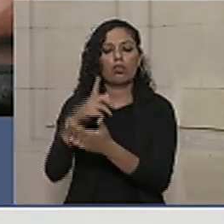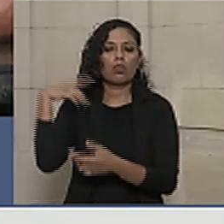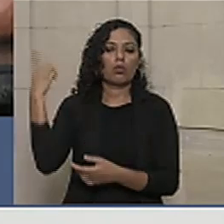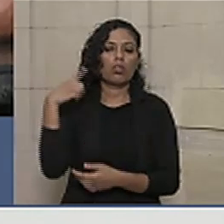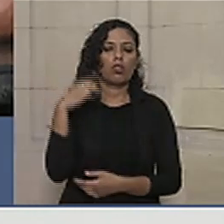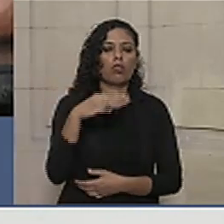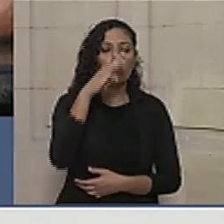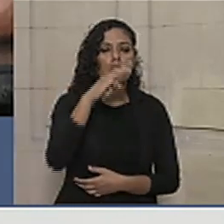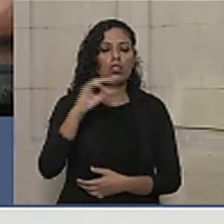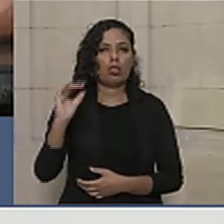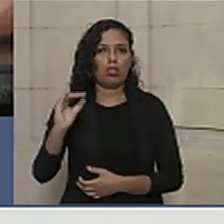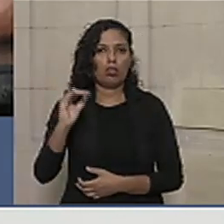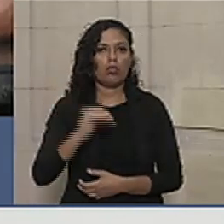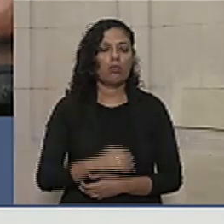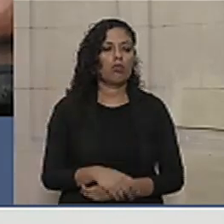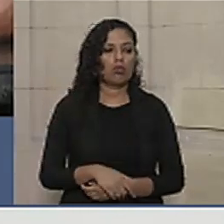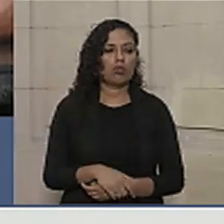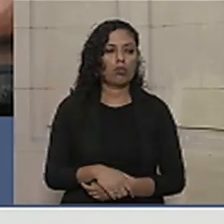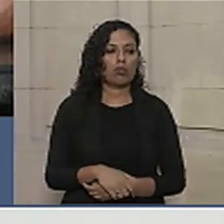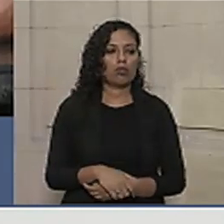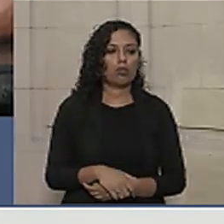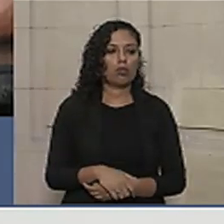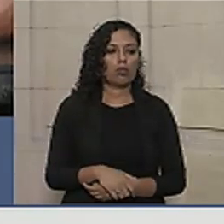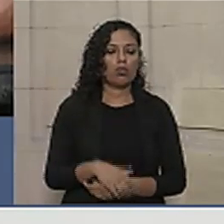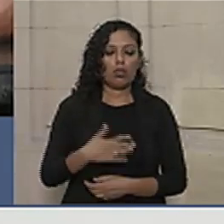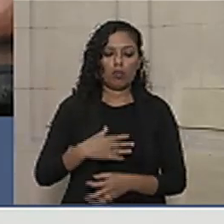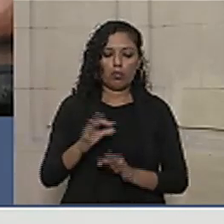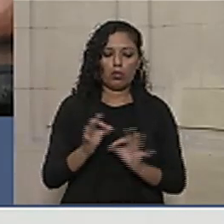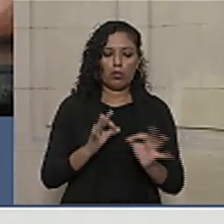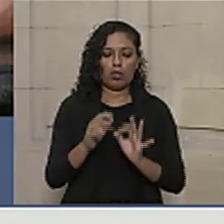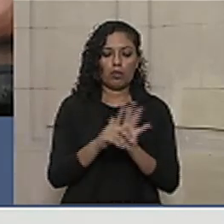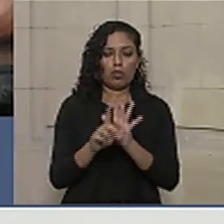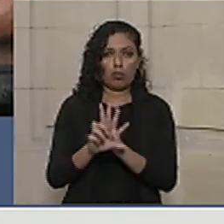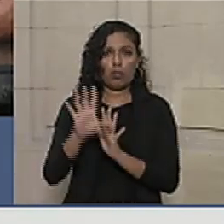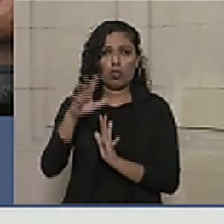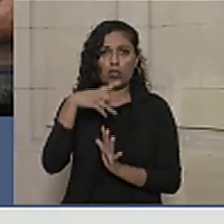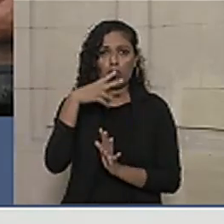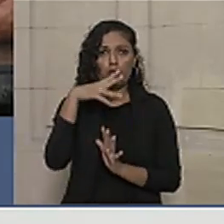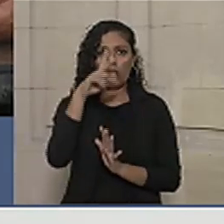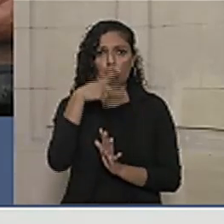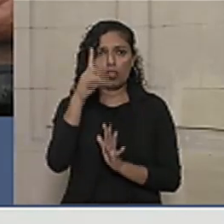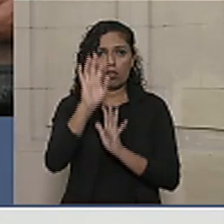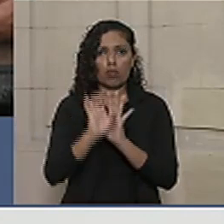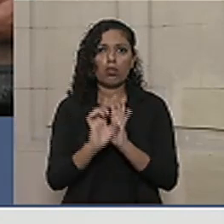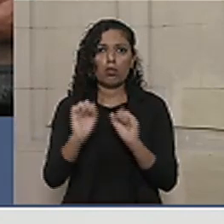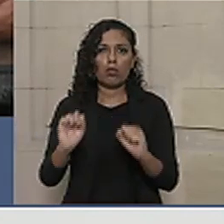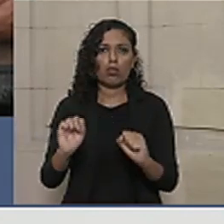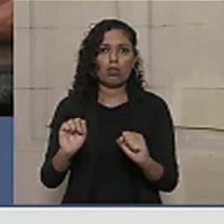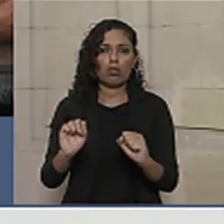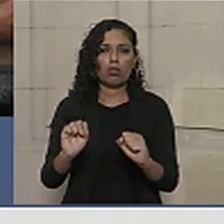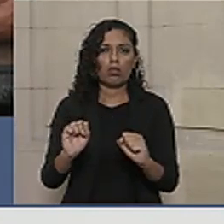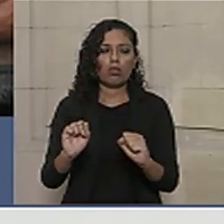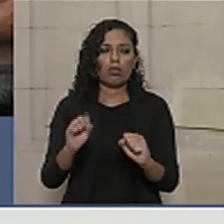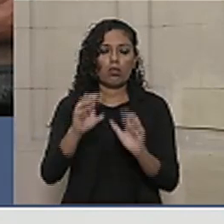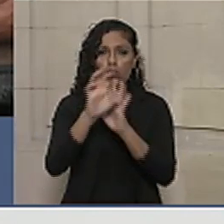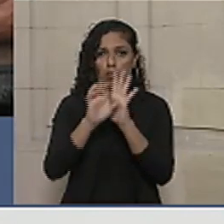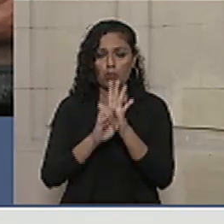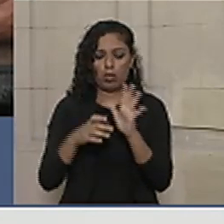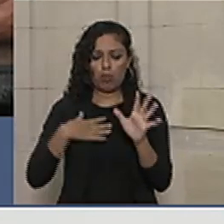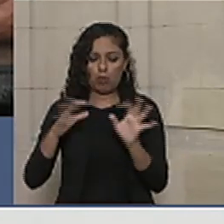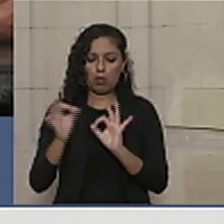Carneiro. É autor. Mas as emendas eu posso, não é? As emendas não são